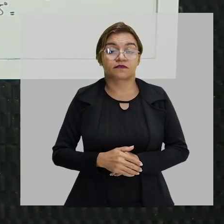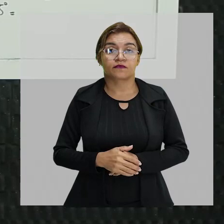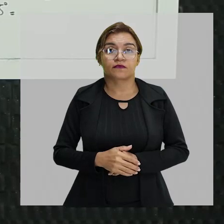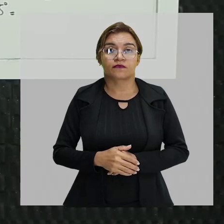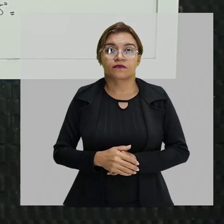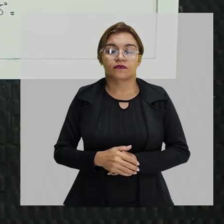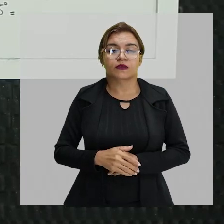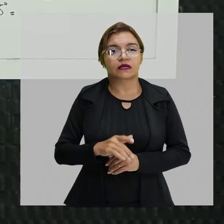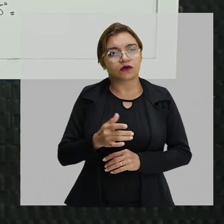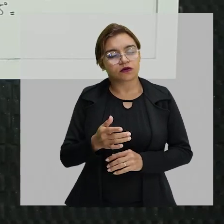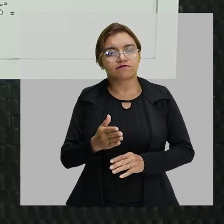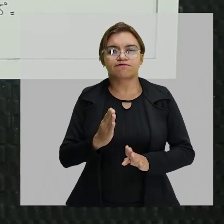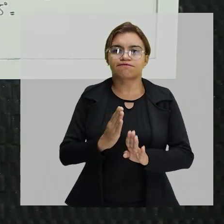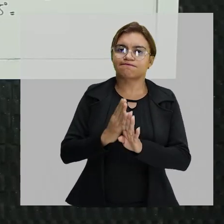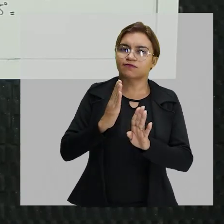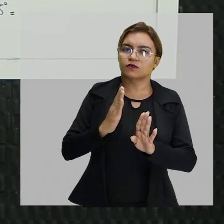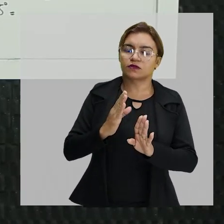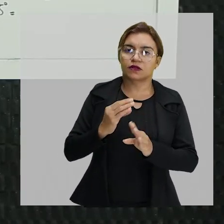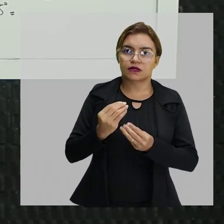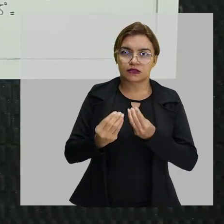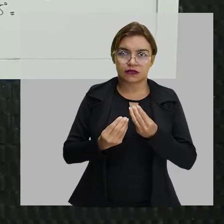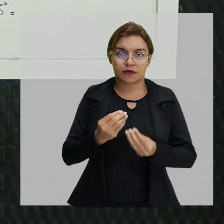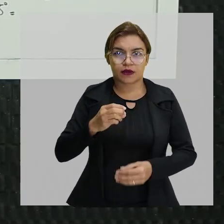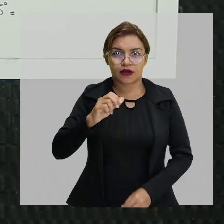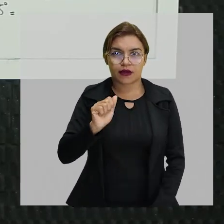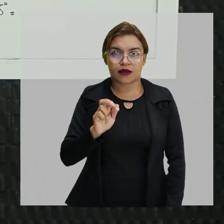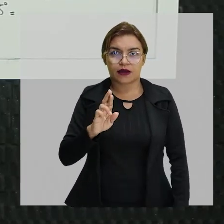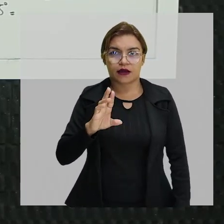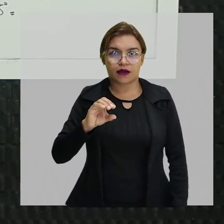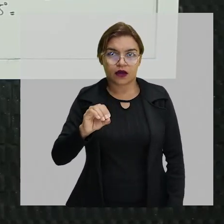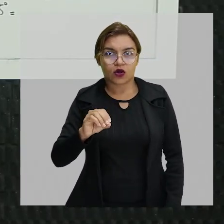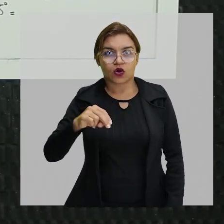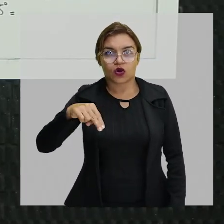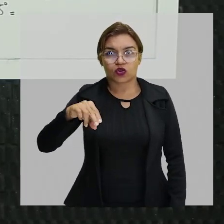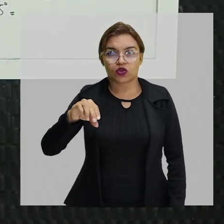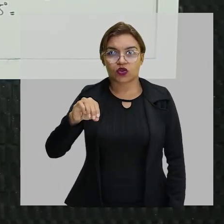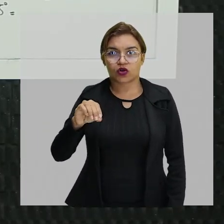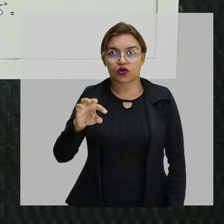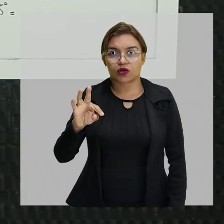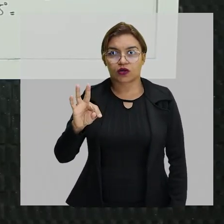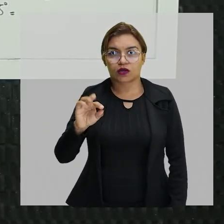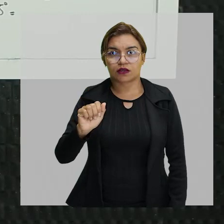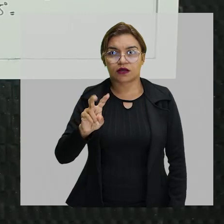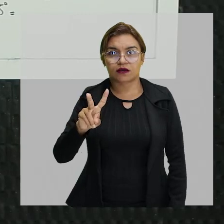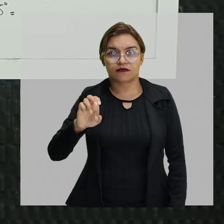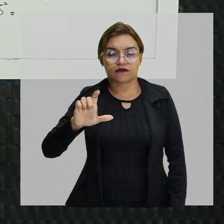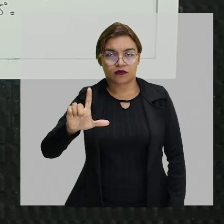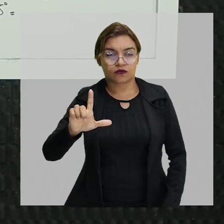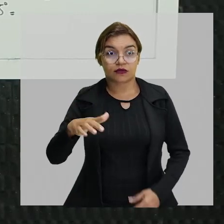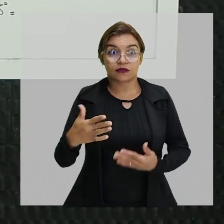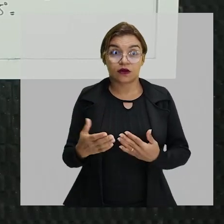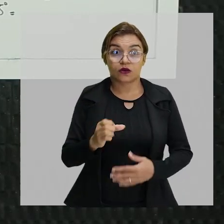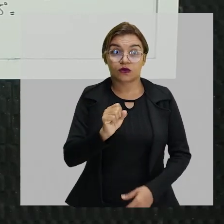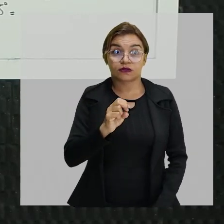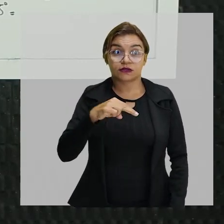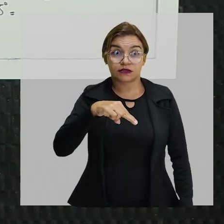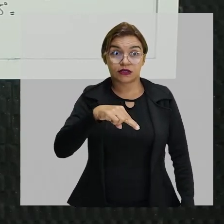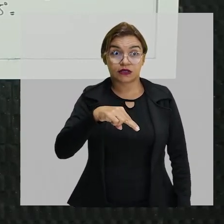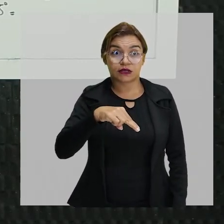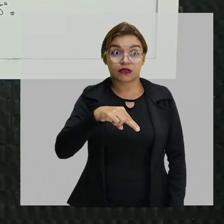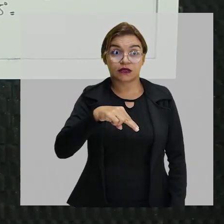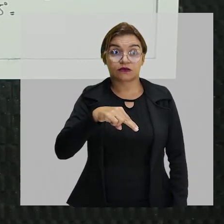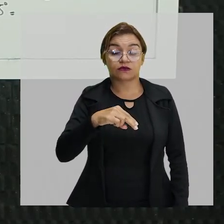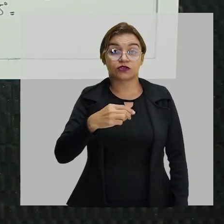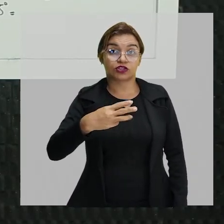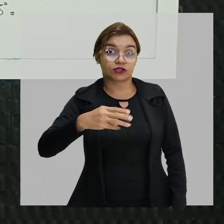como determinar, né? São aqueles arcos notáveis. Então, seno de 30 é igual ao meio. Ele tem o mesmo valor do cosseno